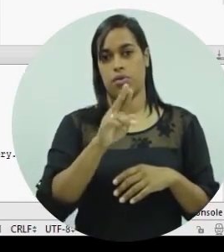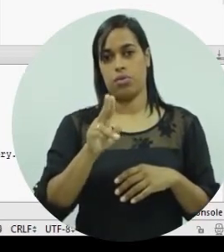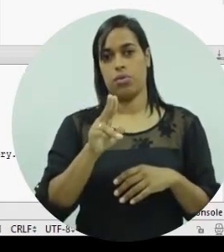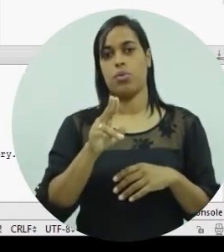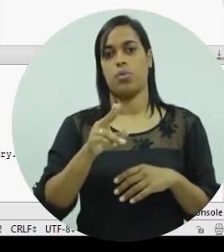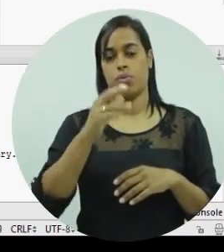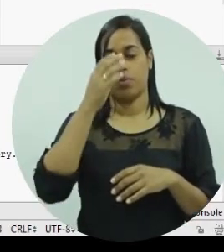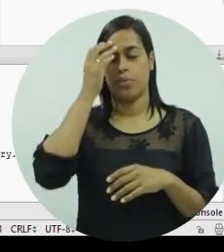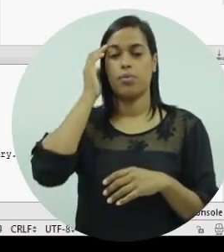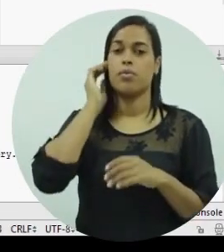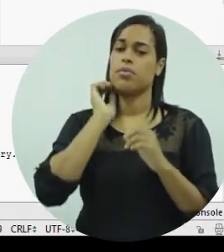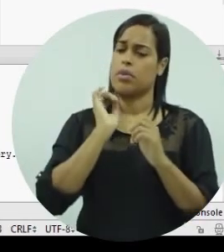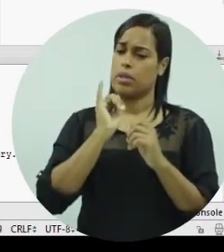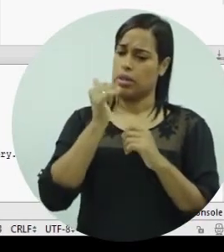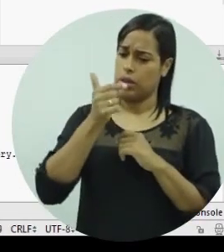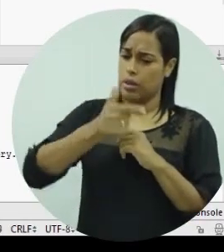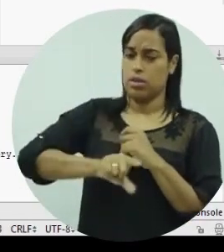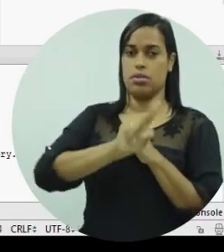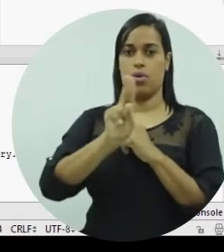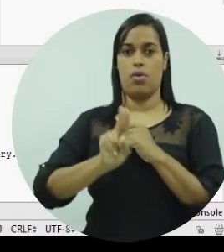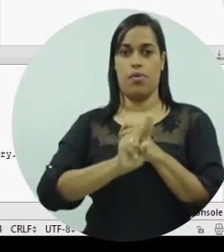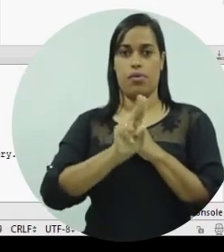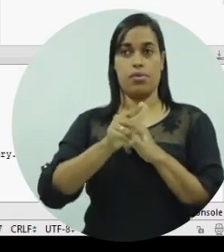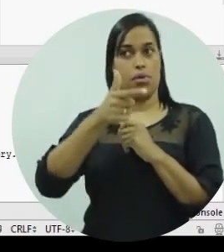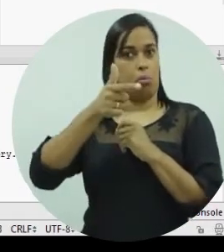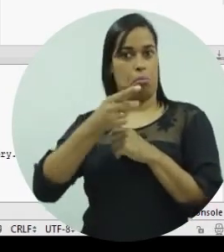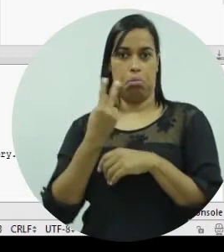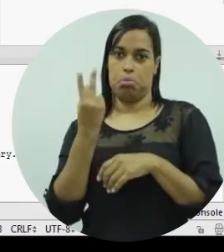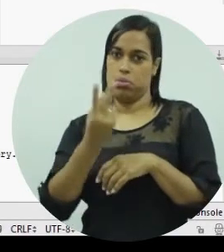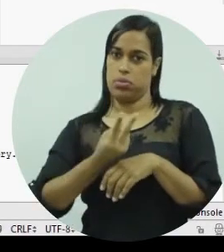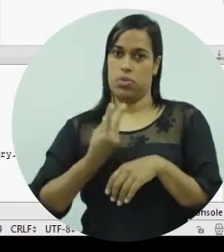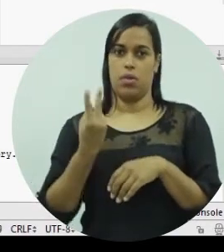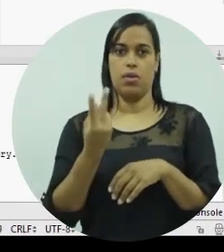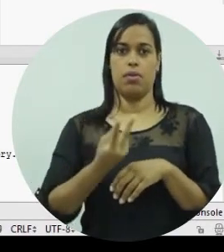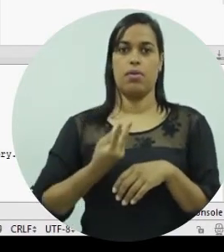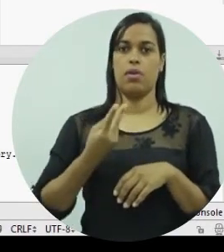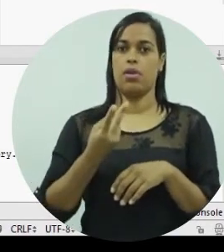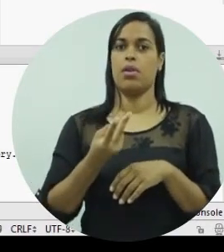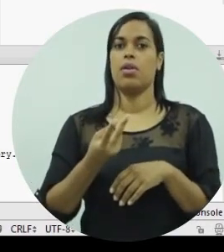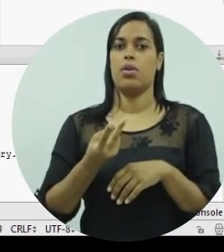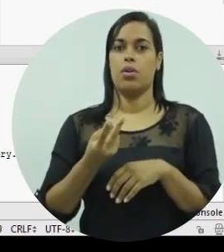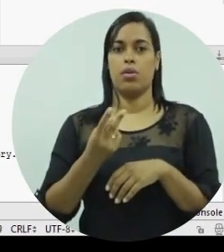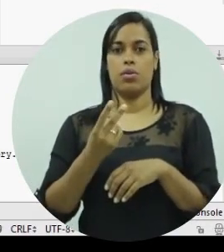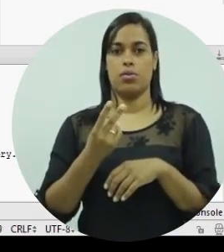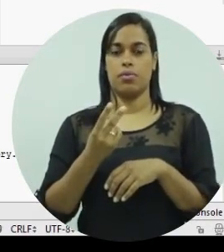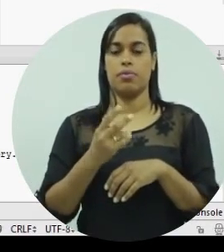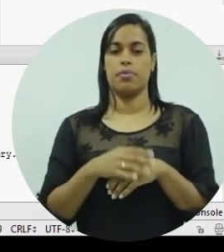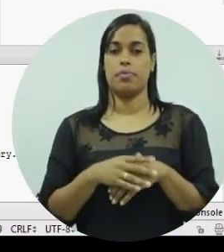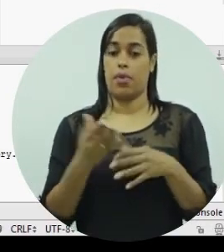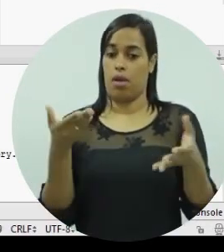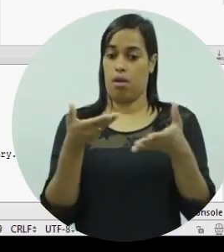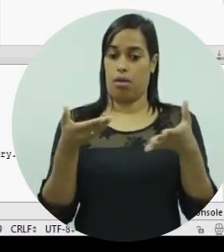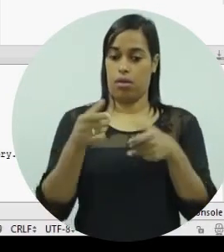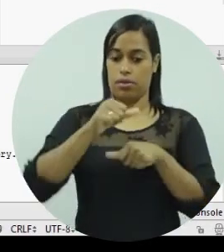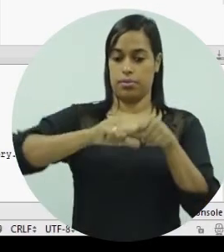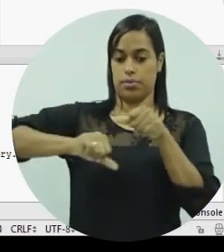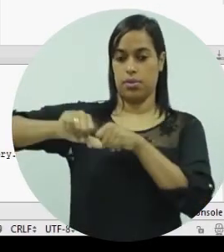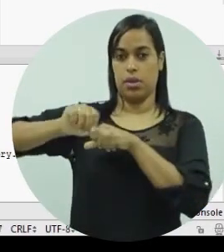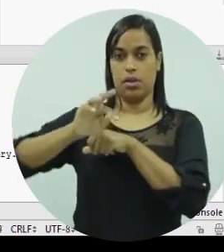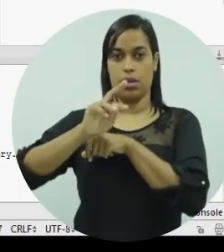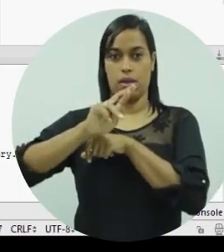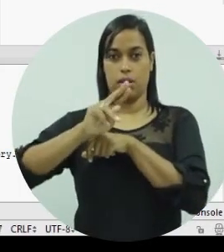usar novamente e colocar outro valor, atribuir false. Então, agora eu mudei. Em vez de true,